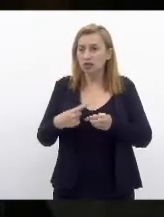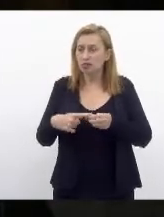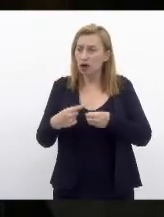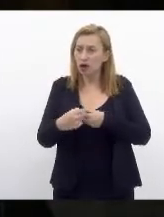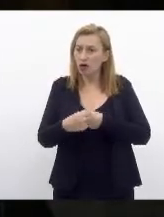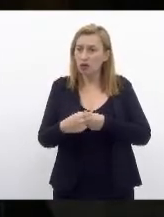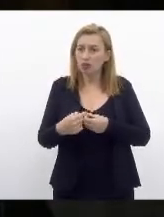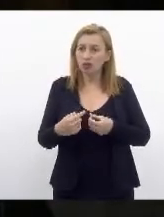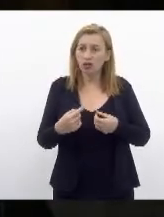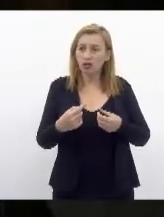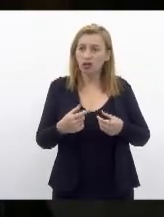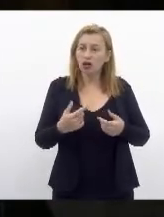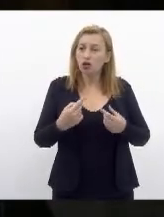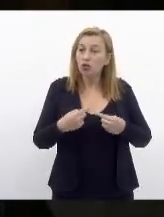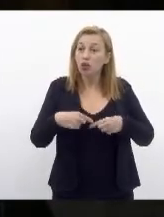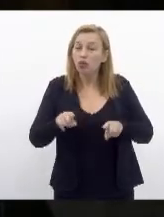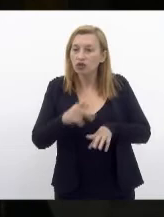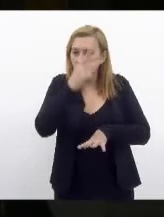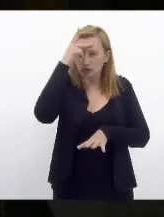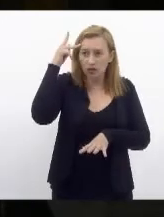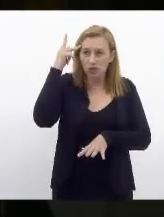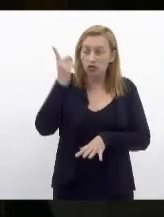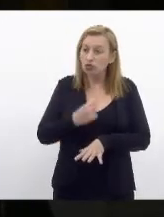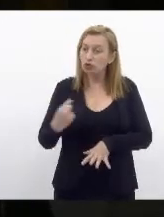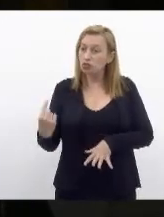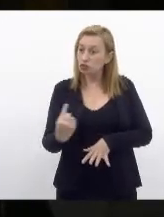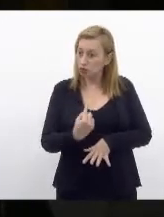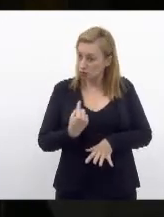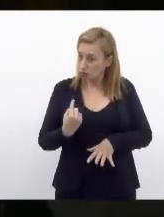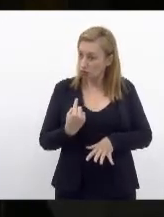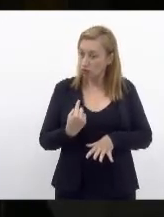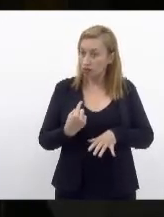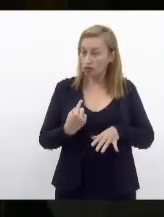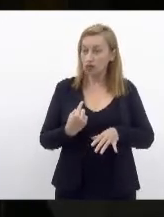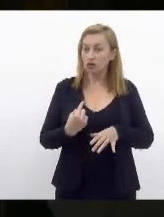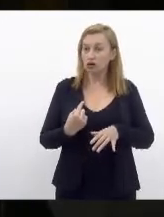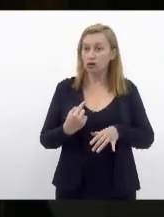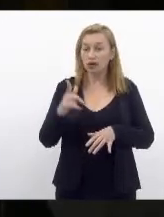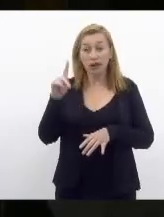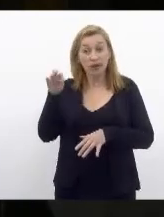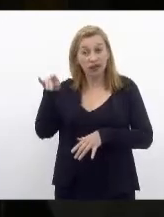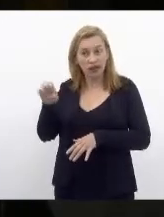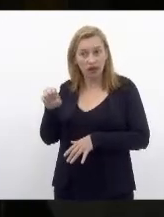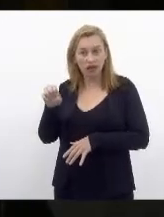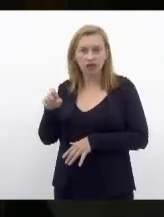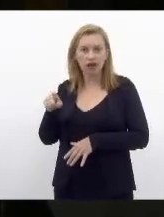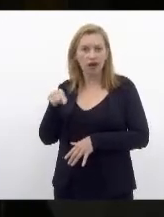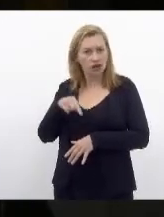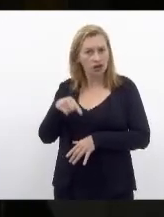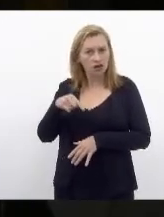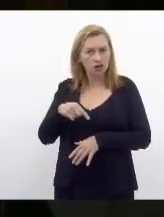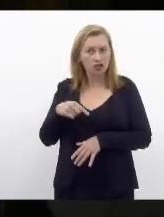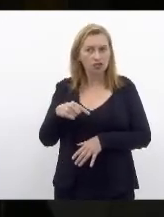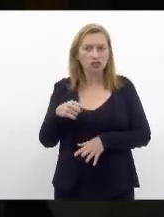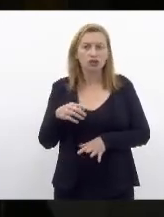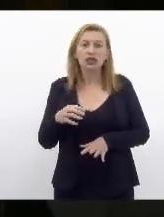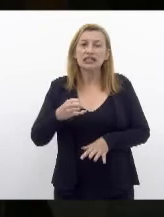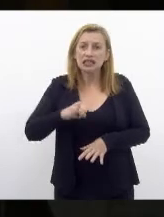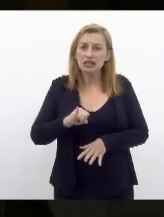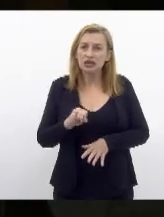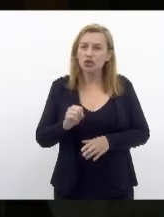as pessoas do nosso gabinete. A gente, aqui, nós somos legalistas. Se o